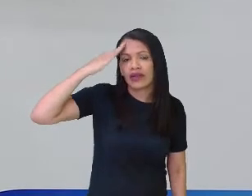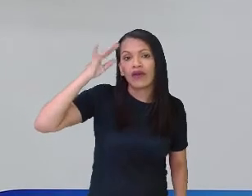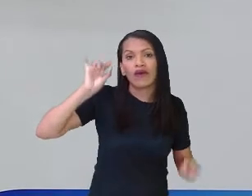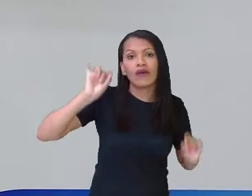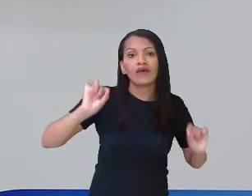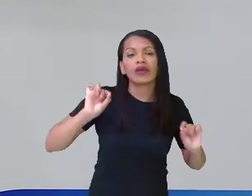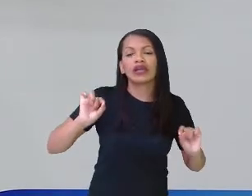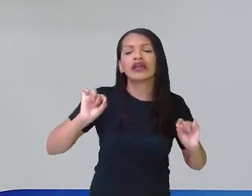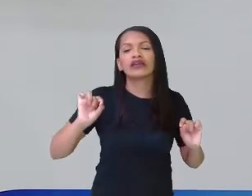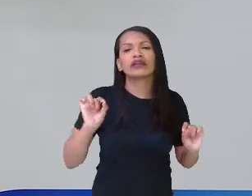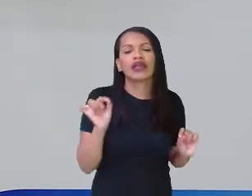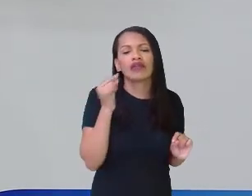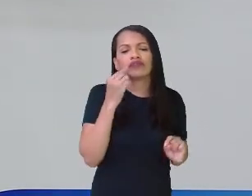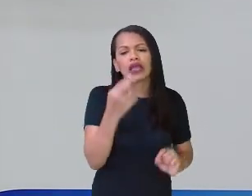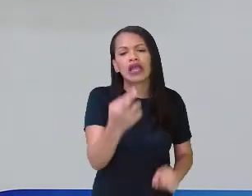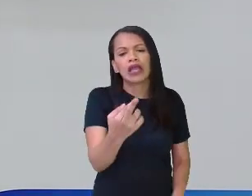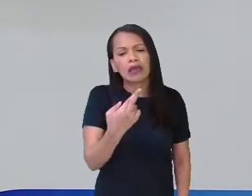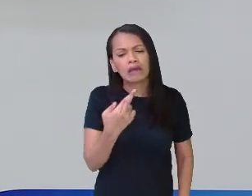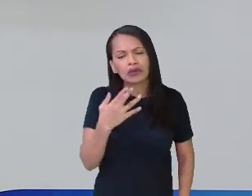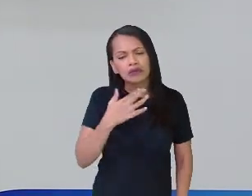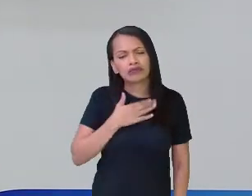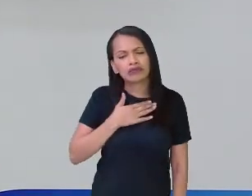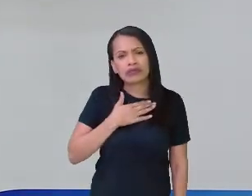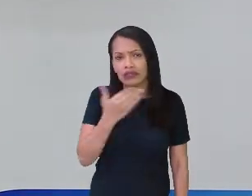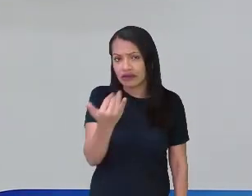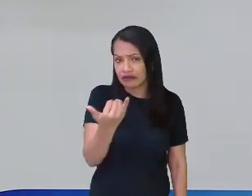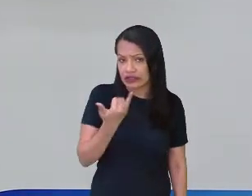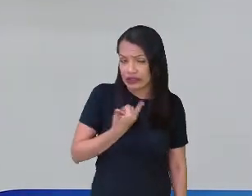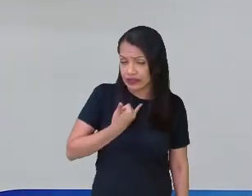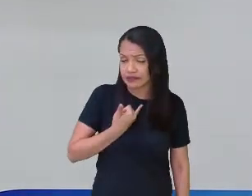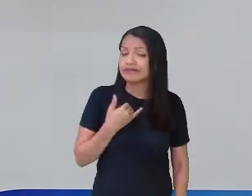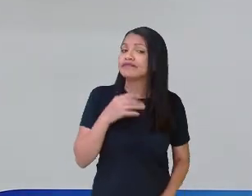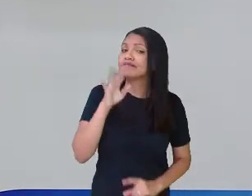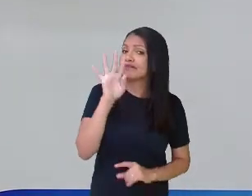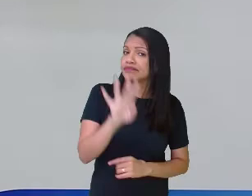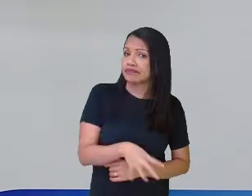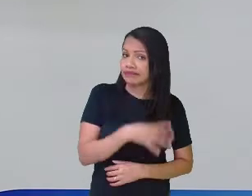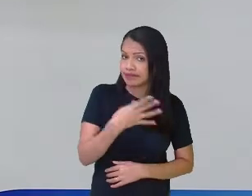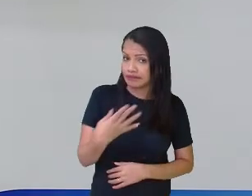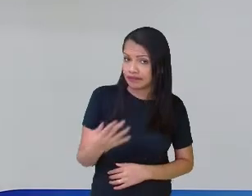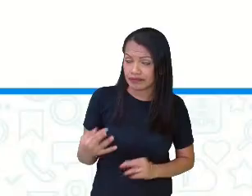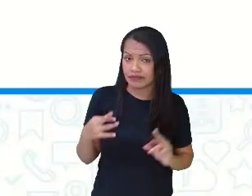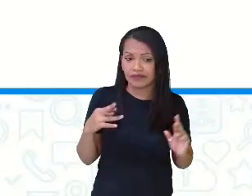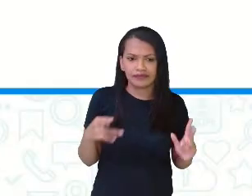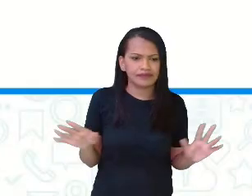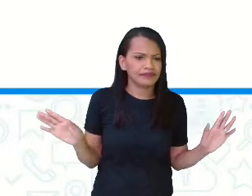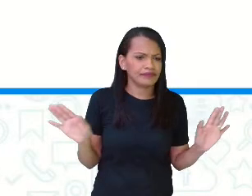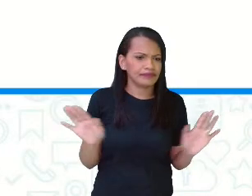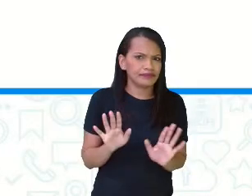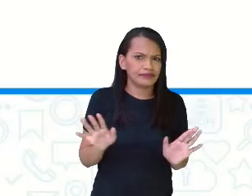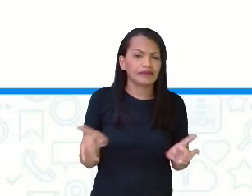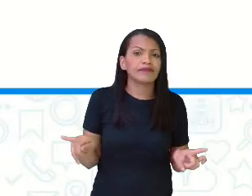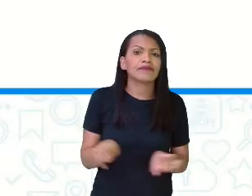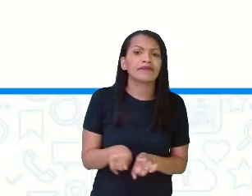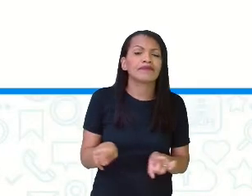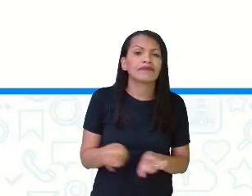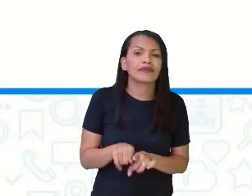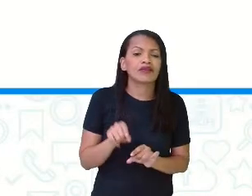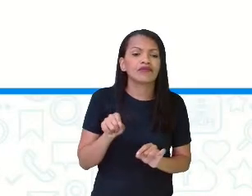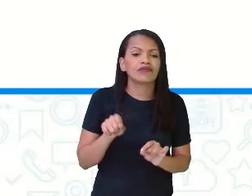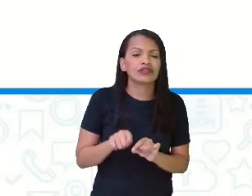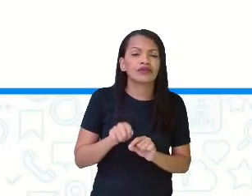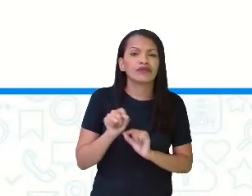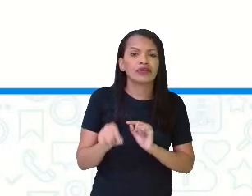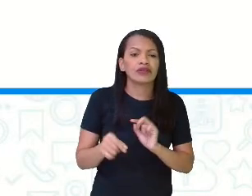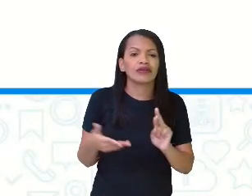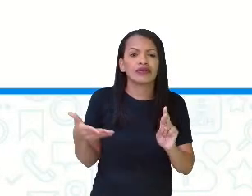que o resultado está te dando. Nas tabelas, que não é diferente, serve também para fazer essa